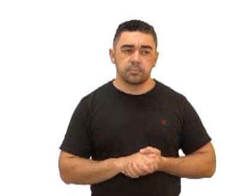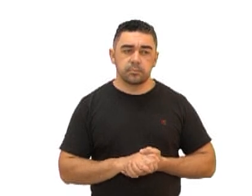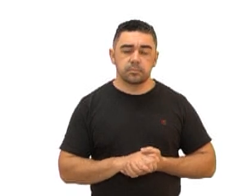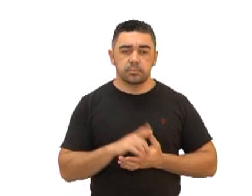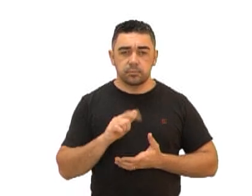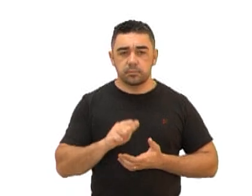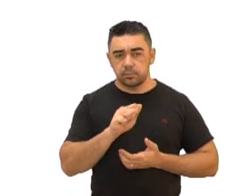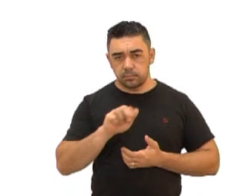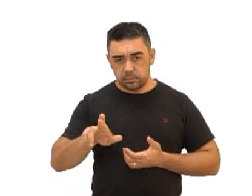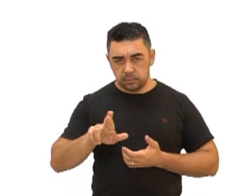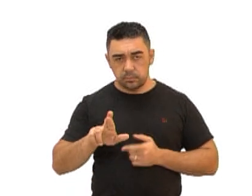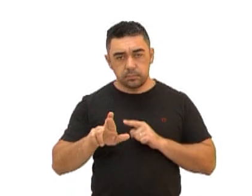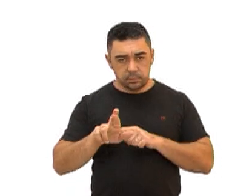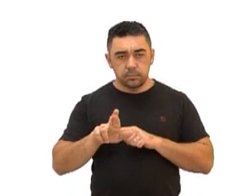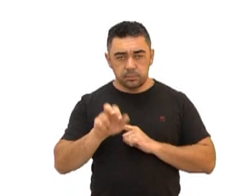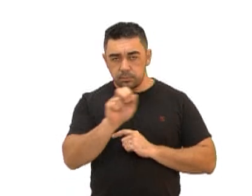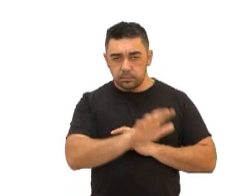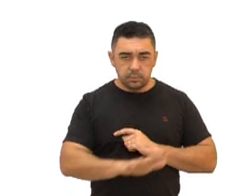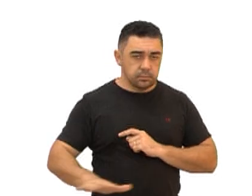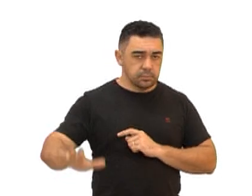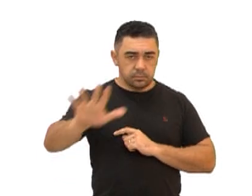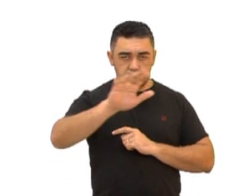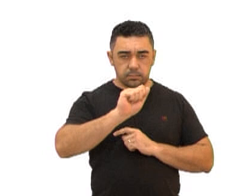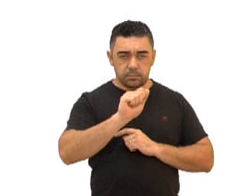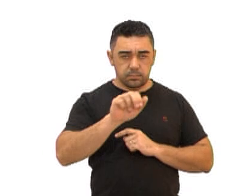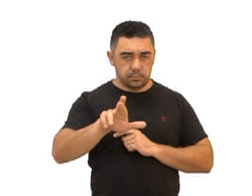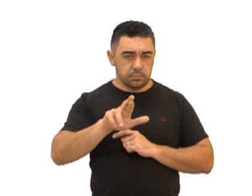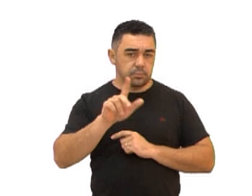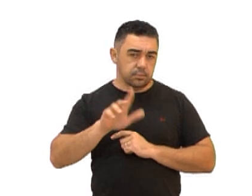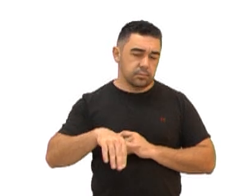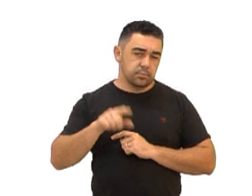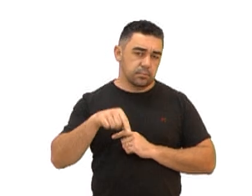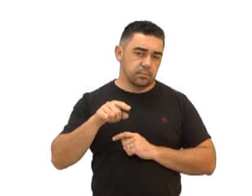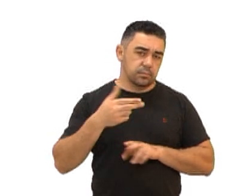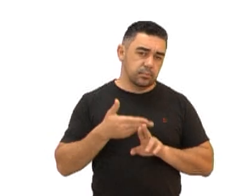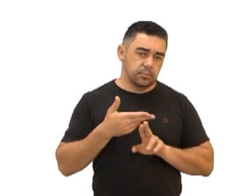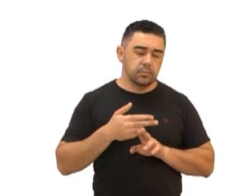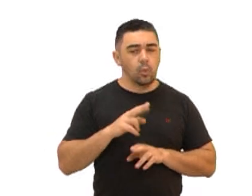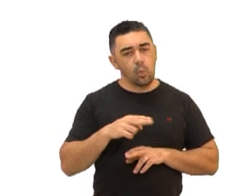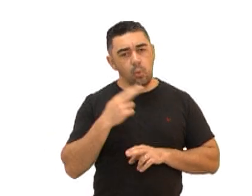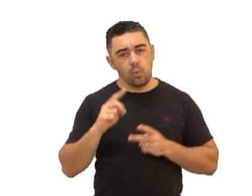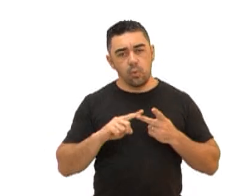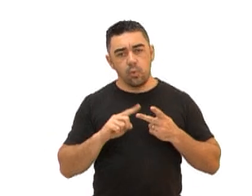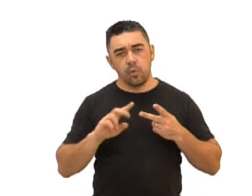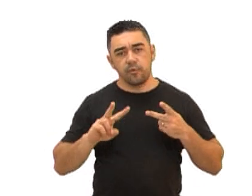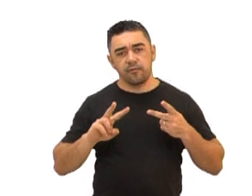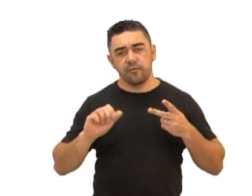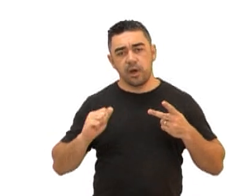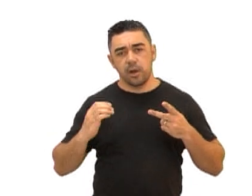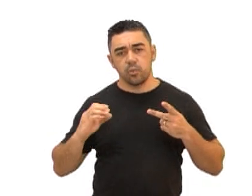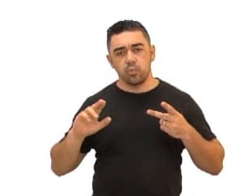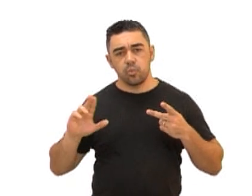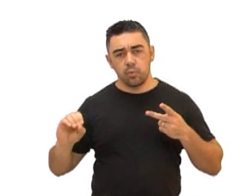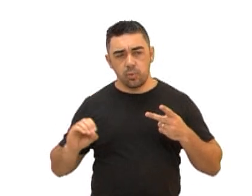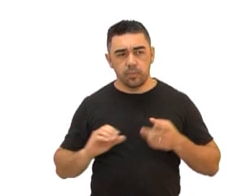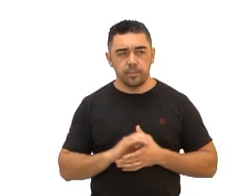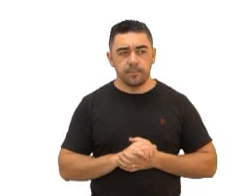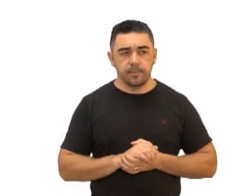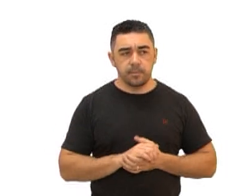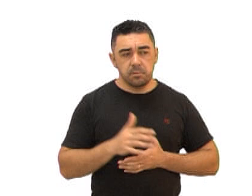do ar, normalmente a gente vai trabalhar com exercícios que trabalham com ar ou com vácuo entre as placas, é